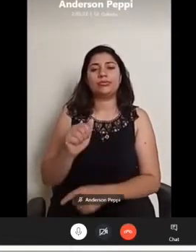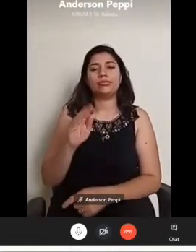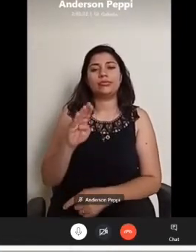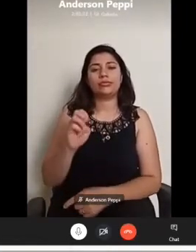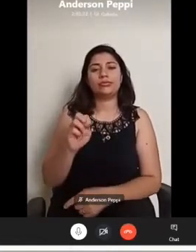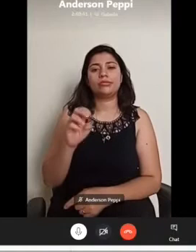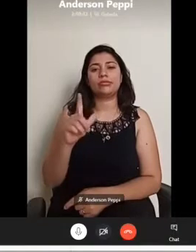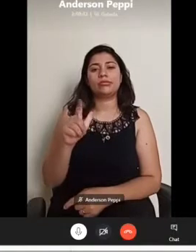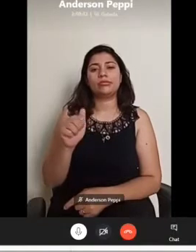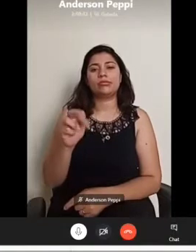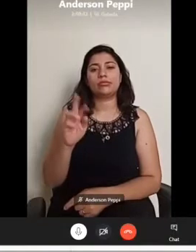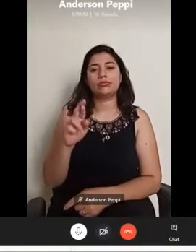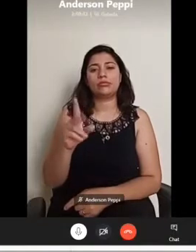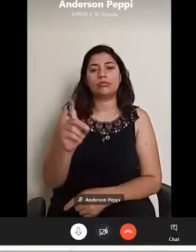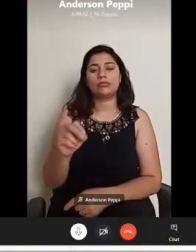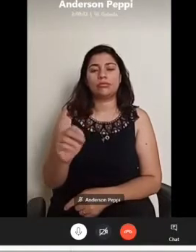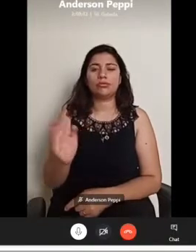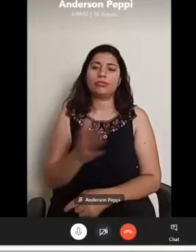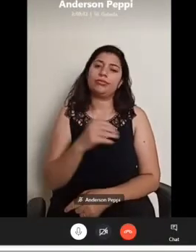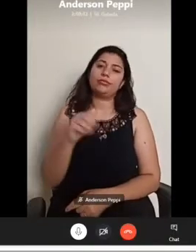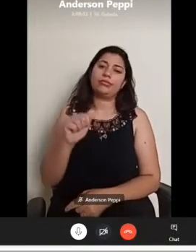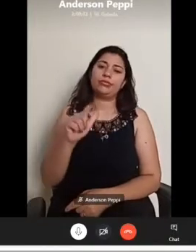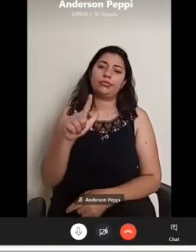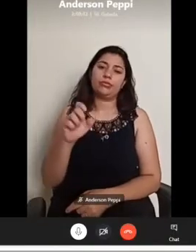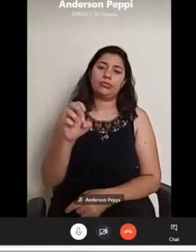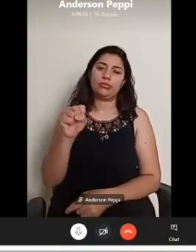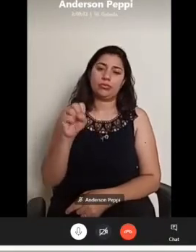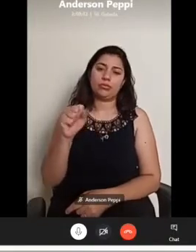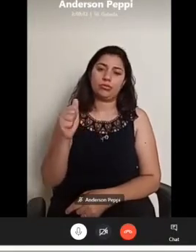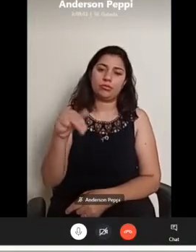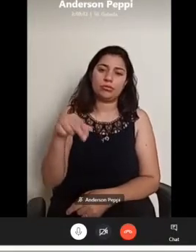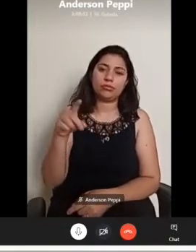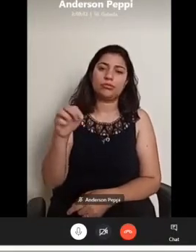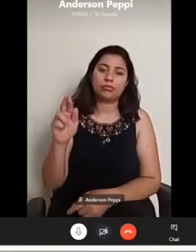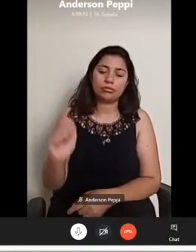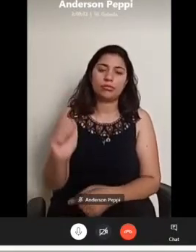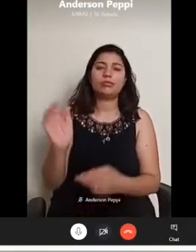Alessandra Luquezzi de Oliveira e Roseli Antunes da Silva e Elo.